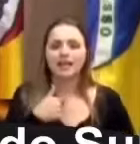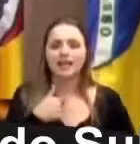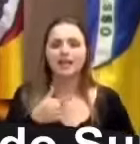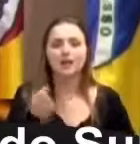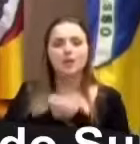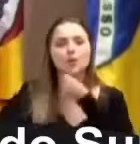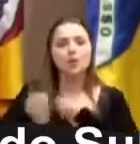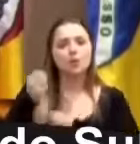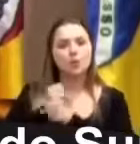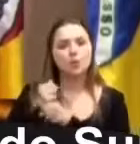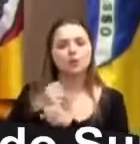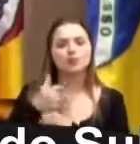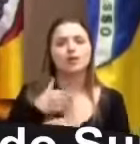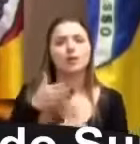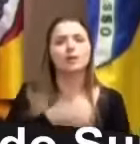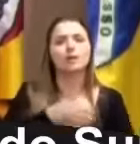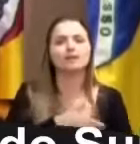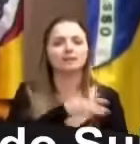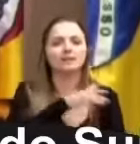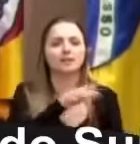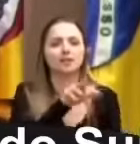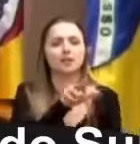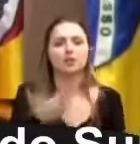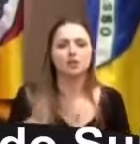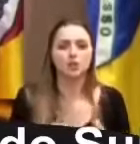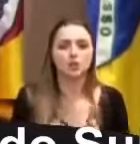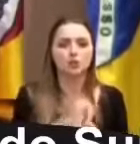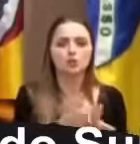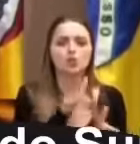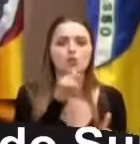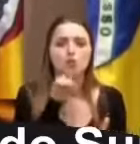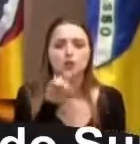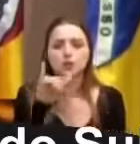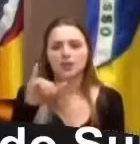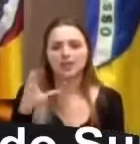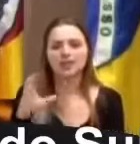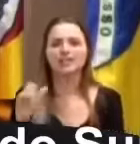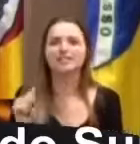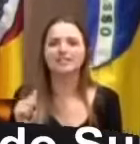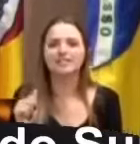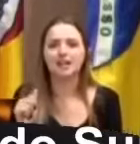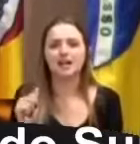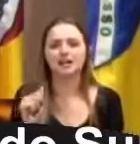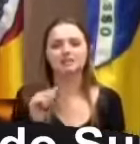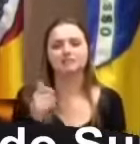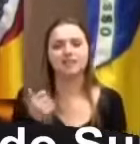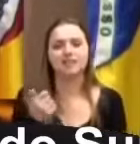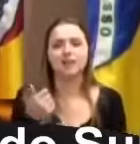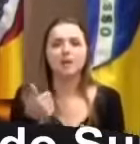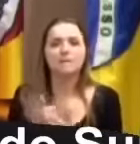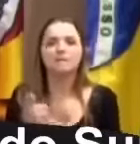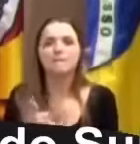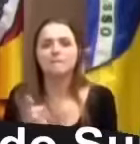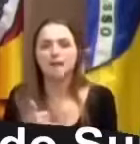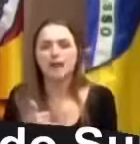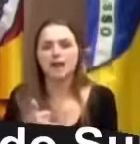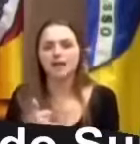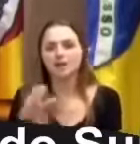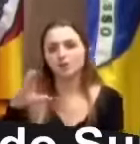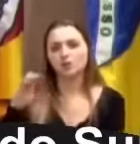ano retrasado num pelotão no rio Içá. Içá, Caquetá, lá na Colômbia, na fronteira